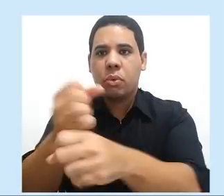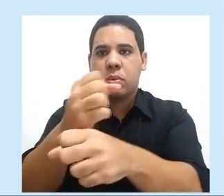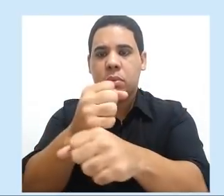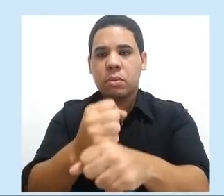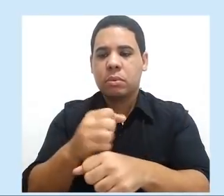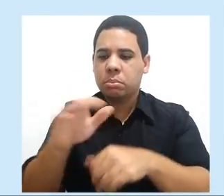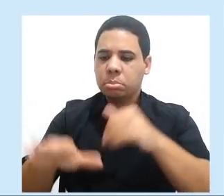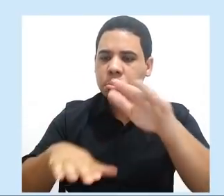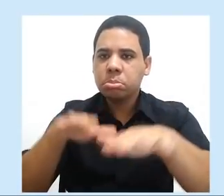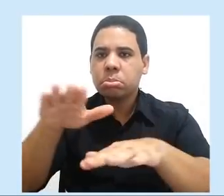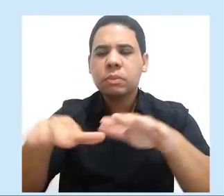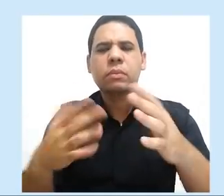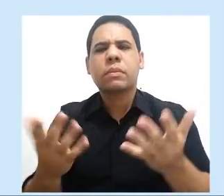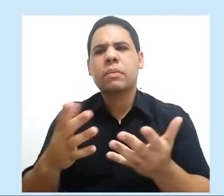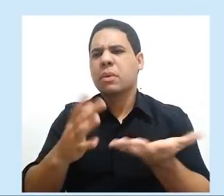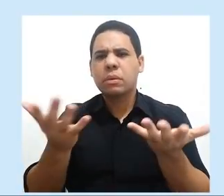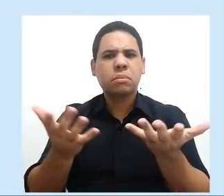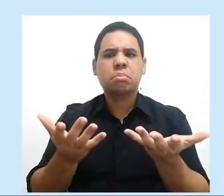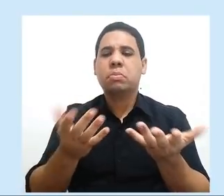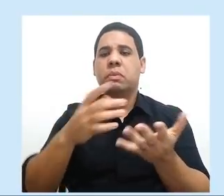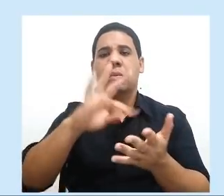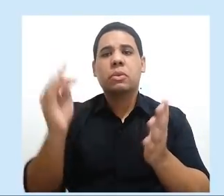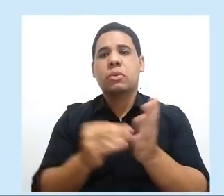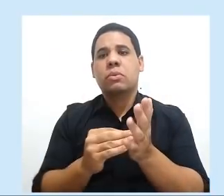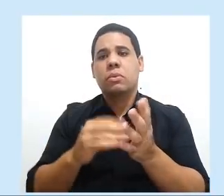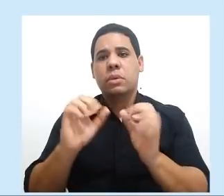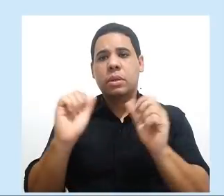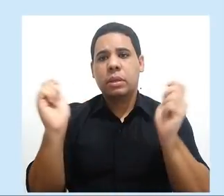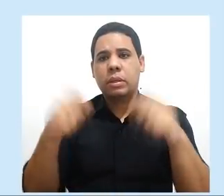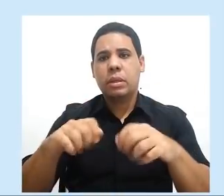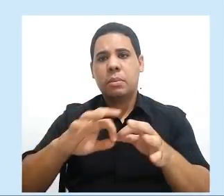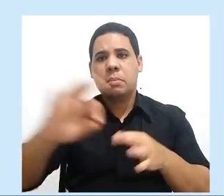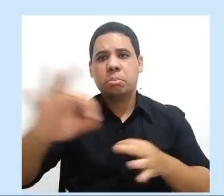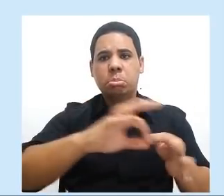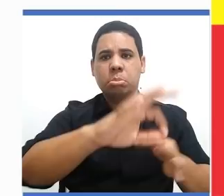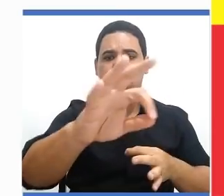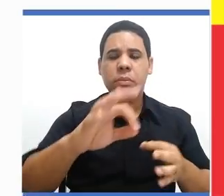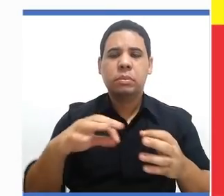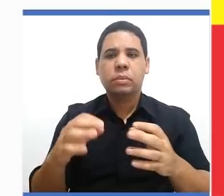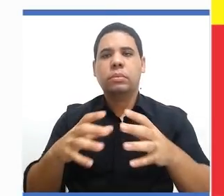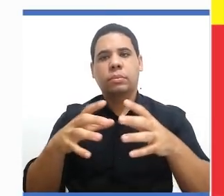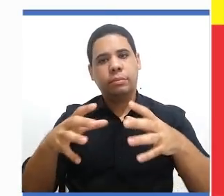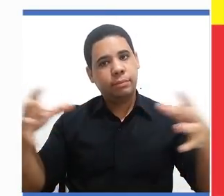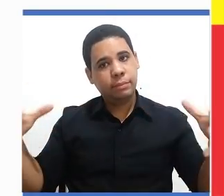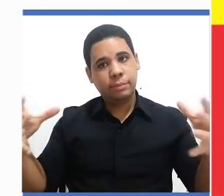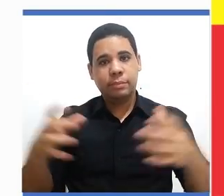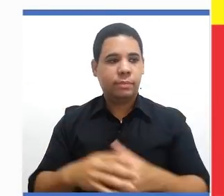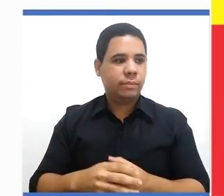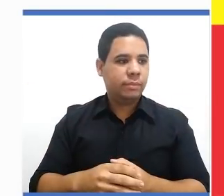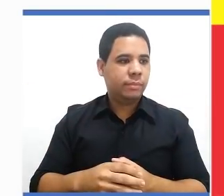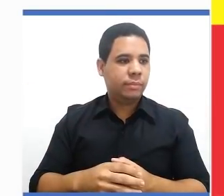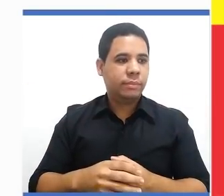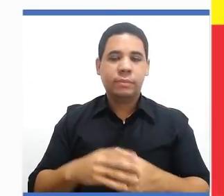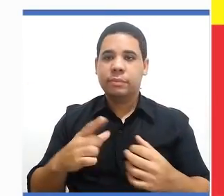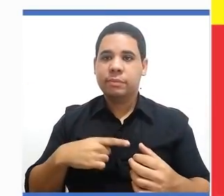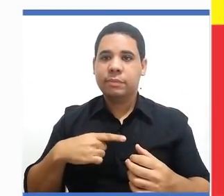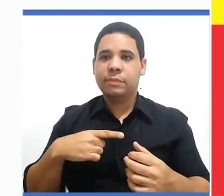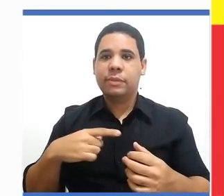os passos, certo? Então tudo que for poder ser medido é uma grandeza. Então nós temos